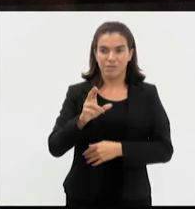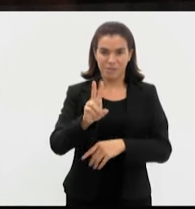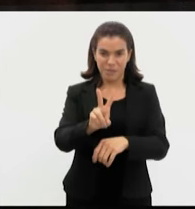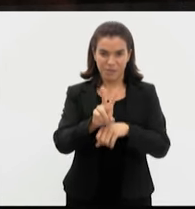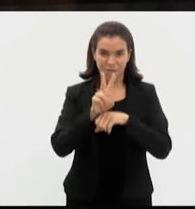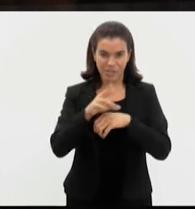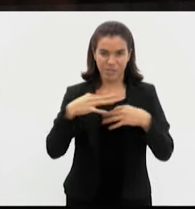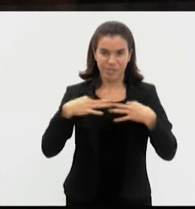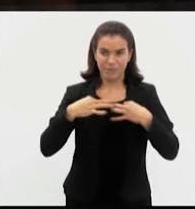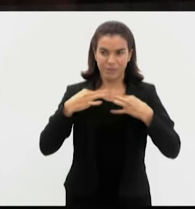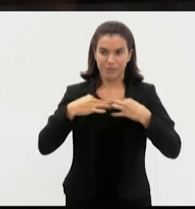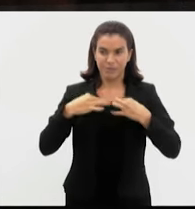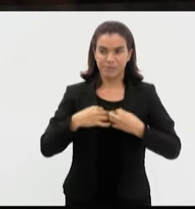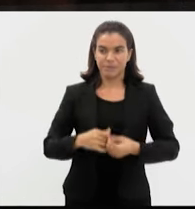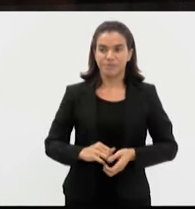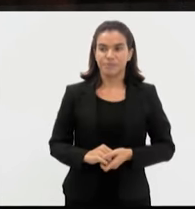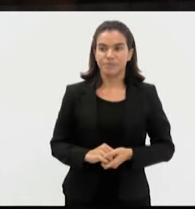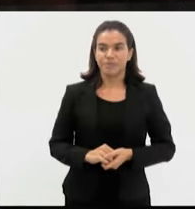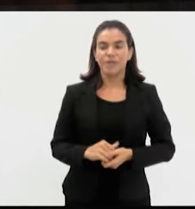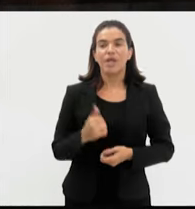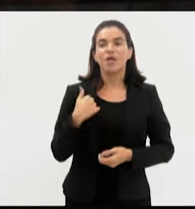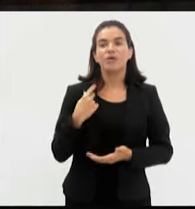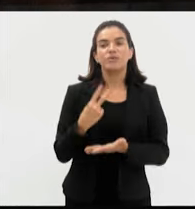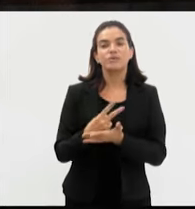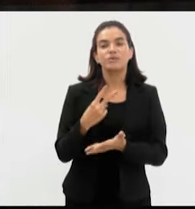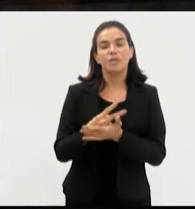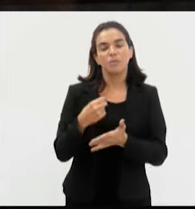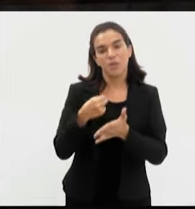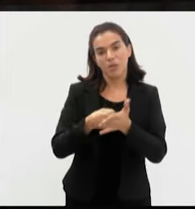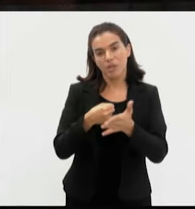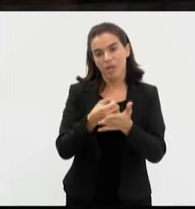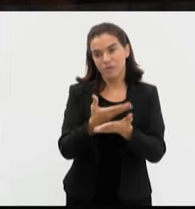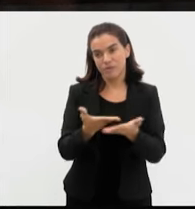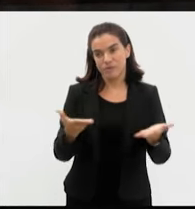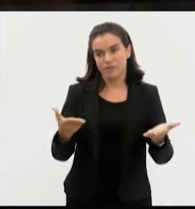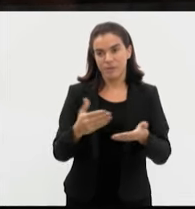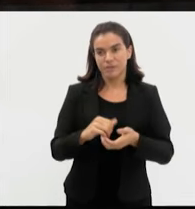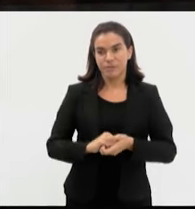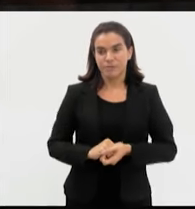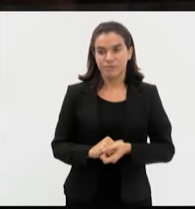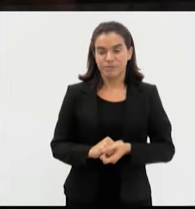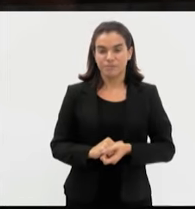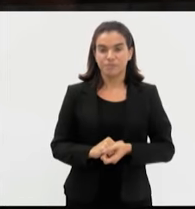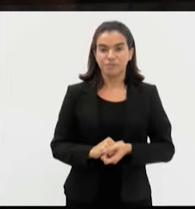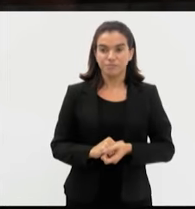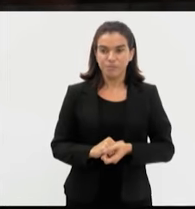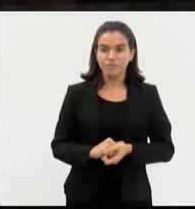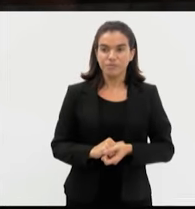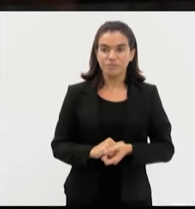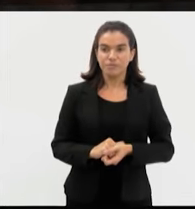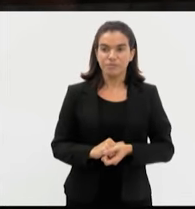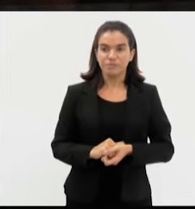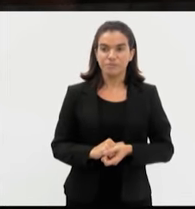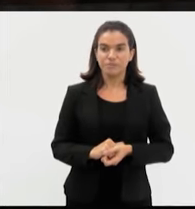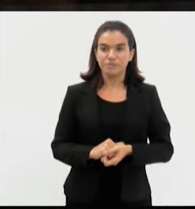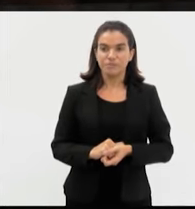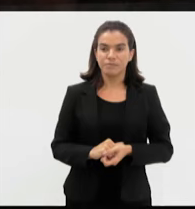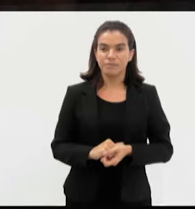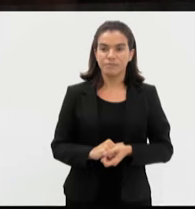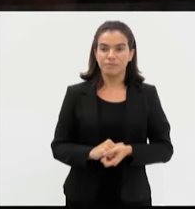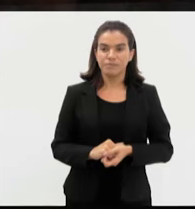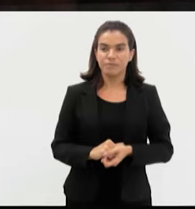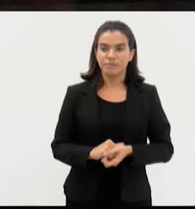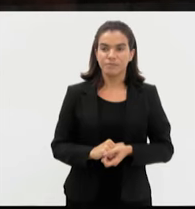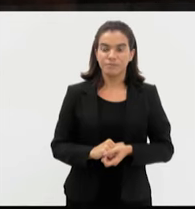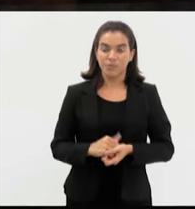favor eu quero dizer que eu estarei aqui sempre lutando por vocês e muito bem colocado aqui